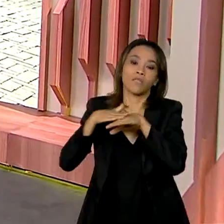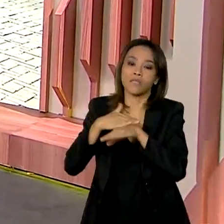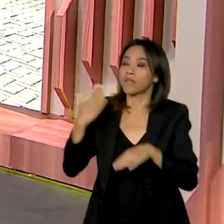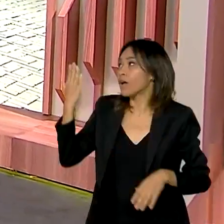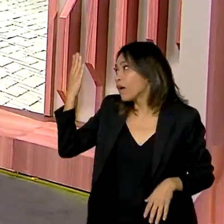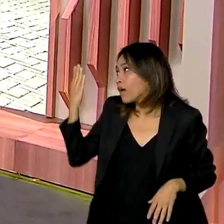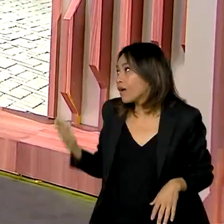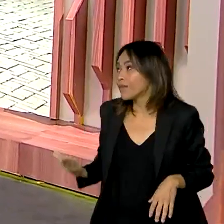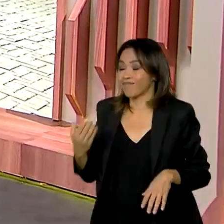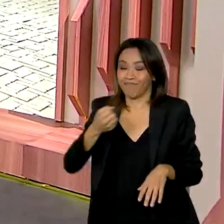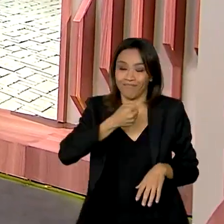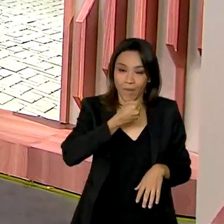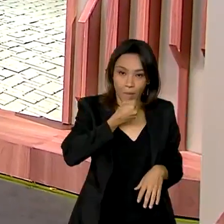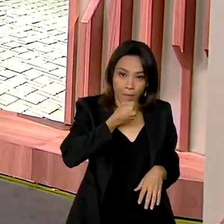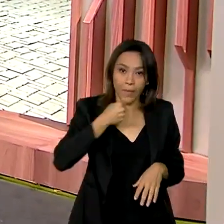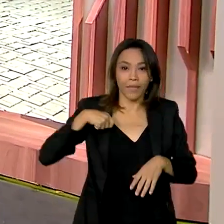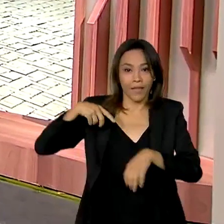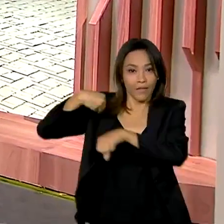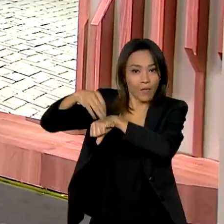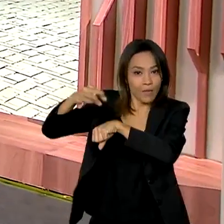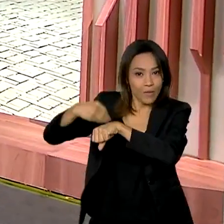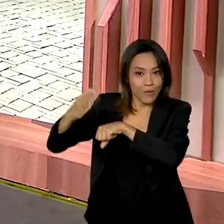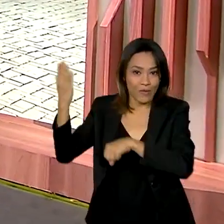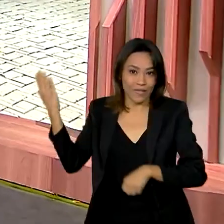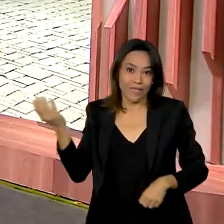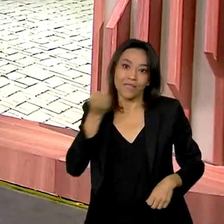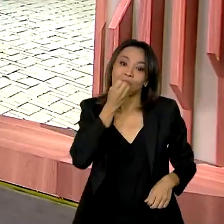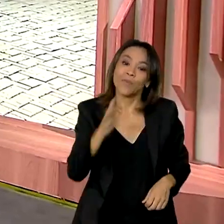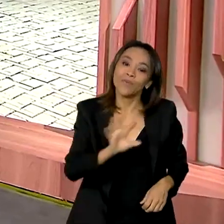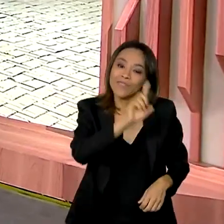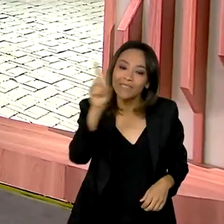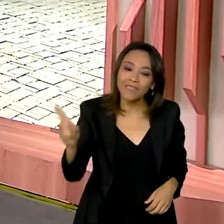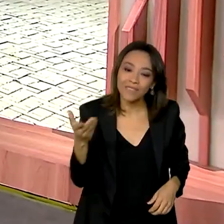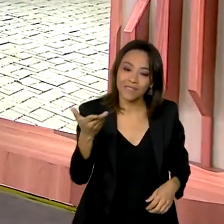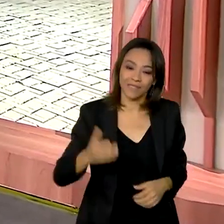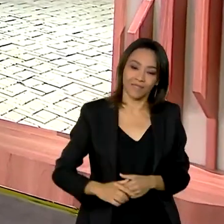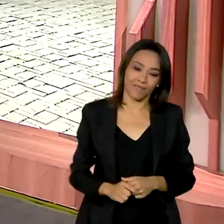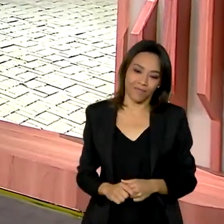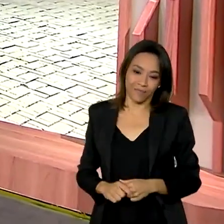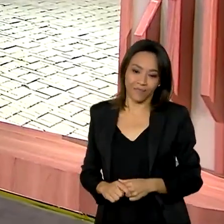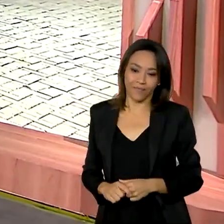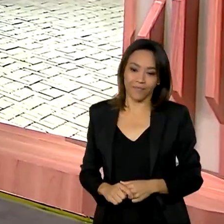repórter Dimas Soldi, que tem as informações para a gente. Bom dia para você, Dimas.